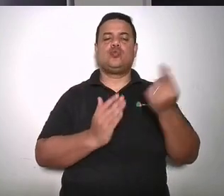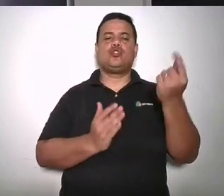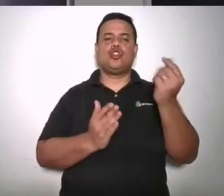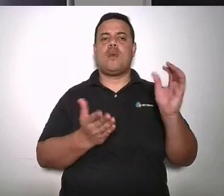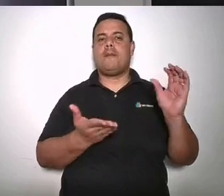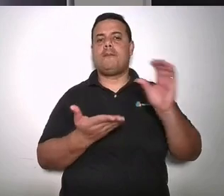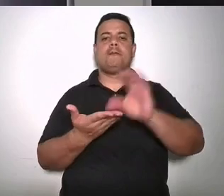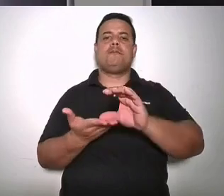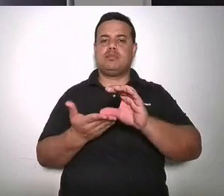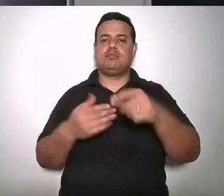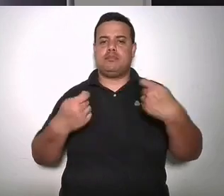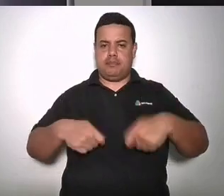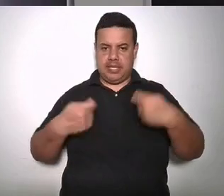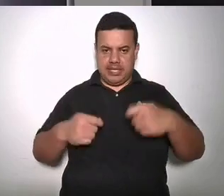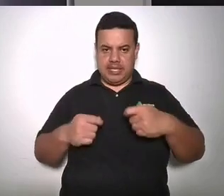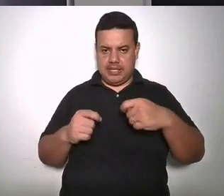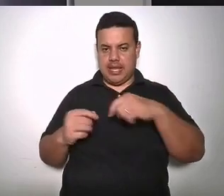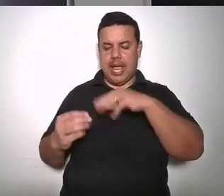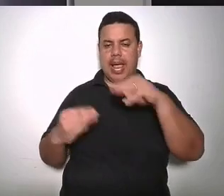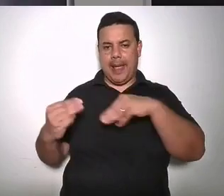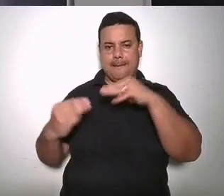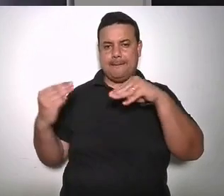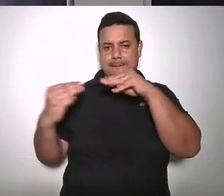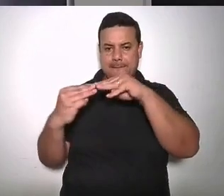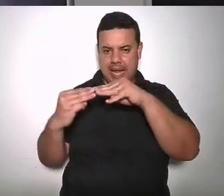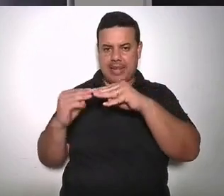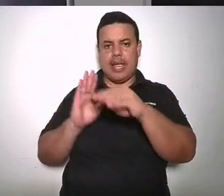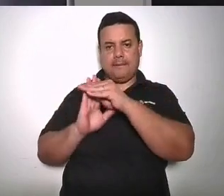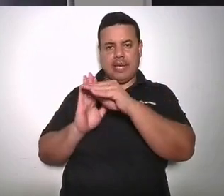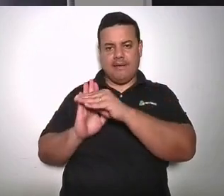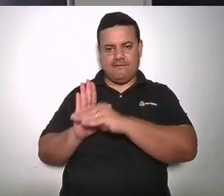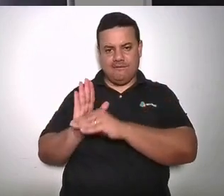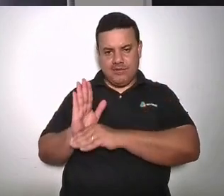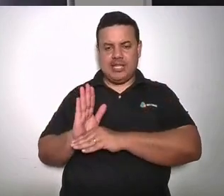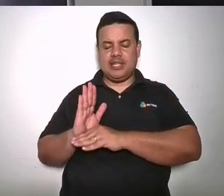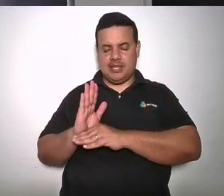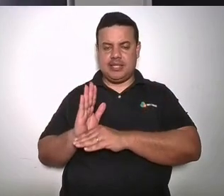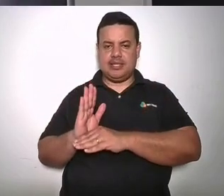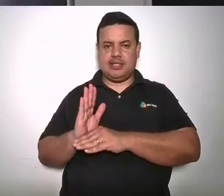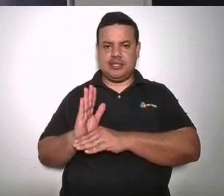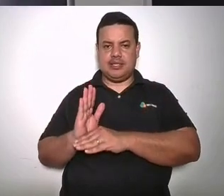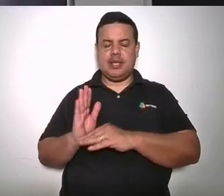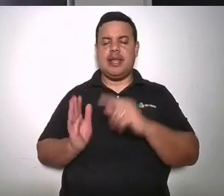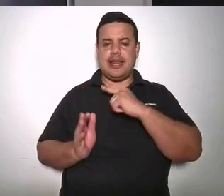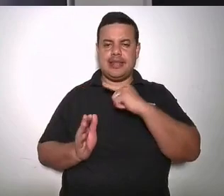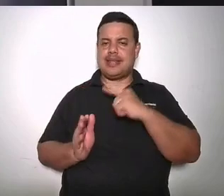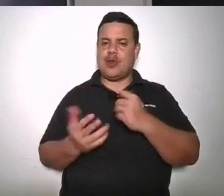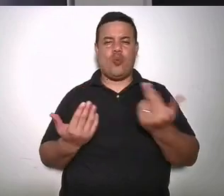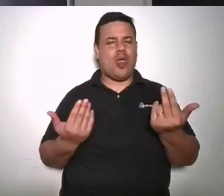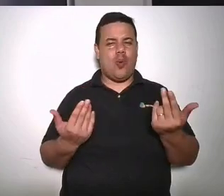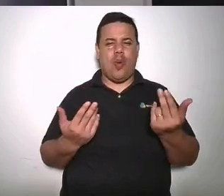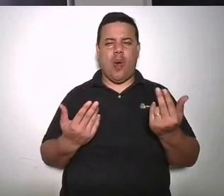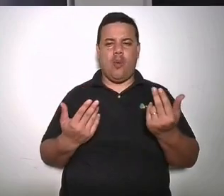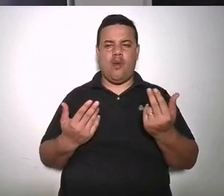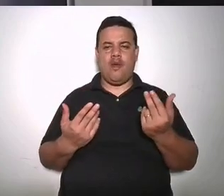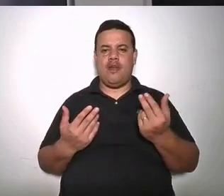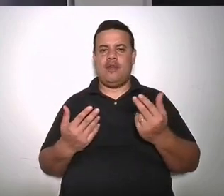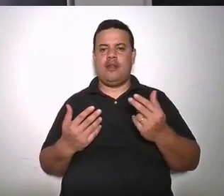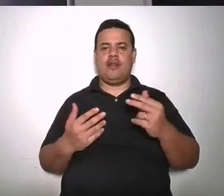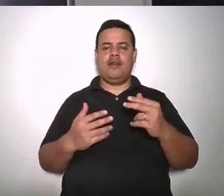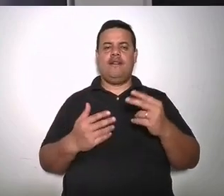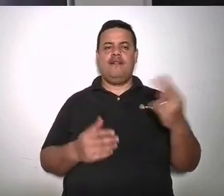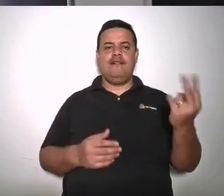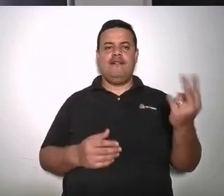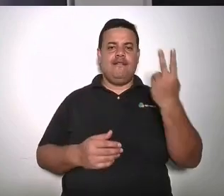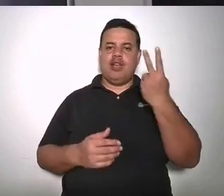para o cumprimento das metas previstas para o exercício, tendo os mesmos valores que a gente colocou na LDO,